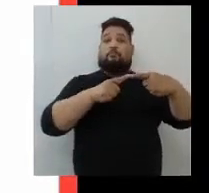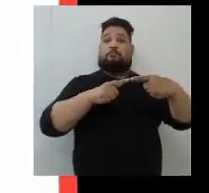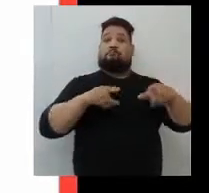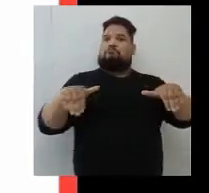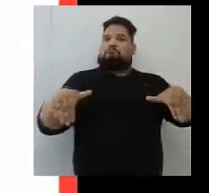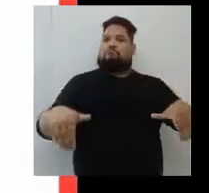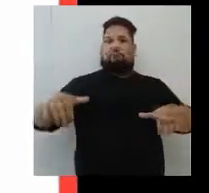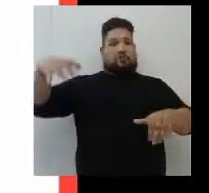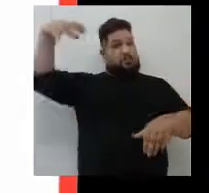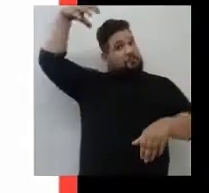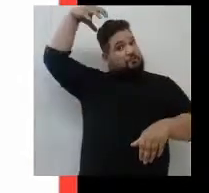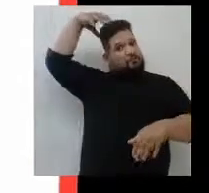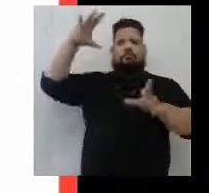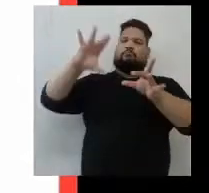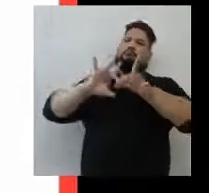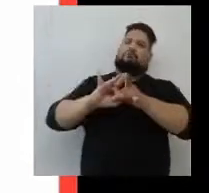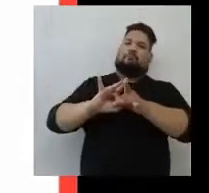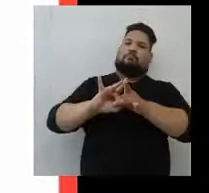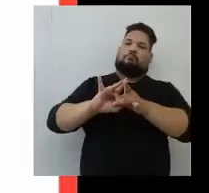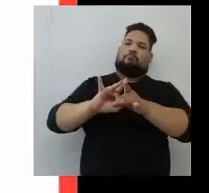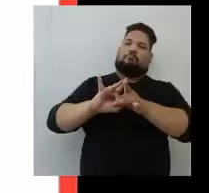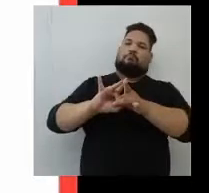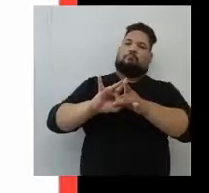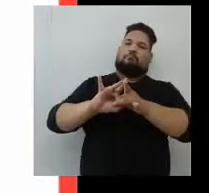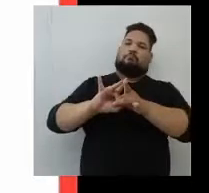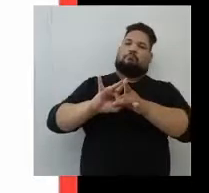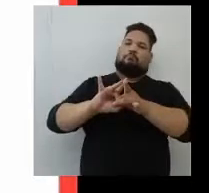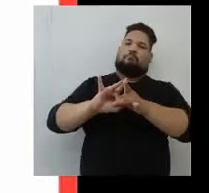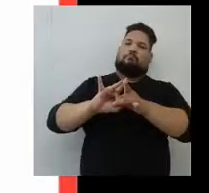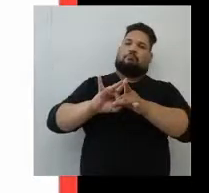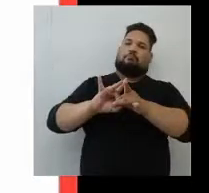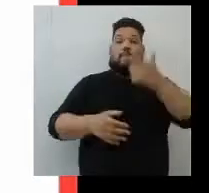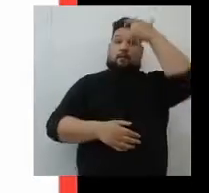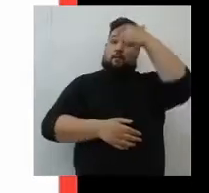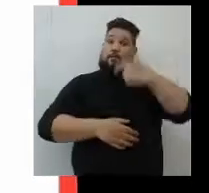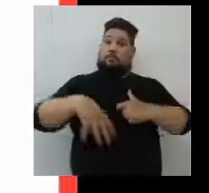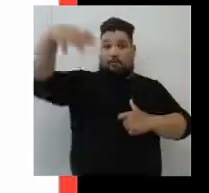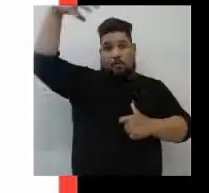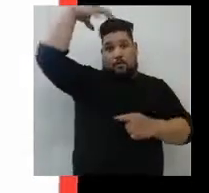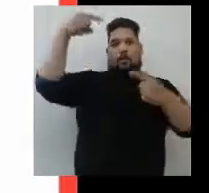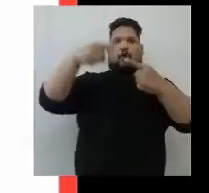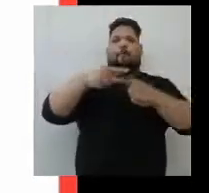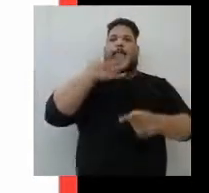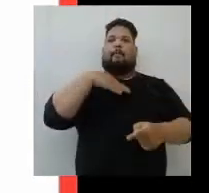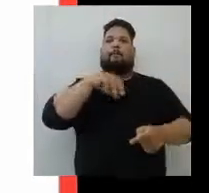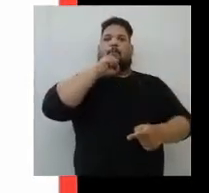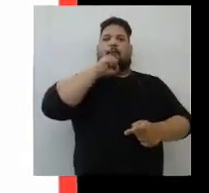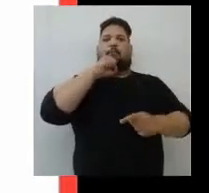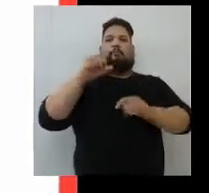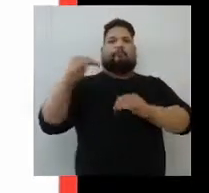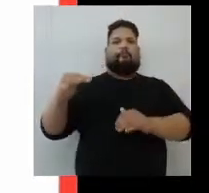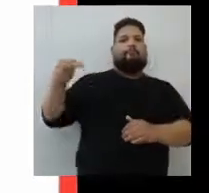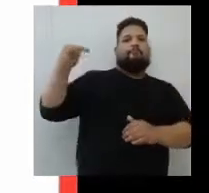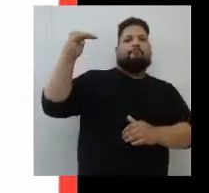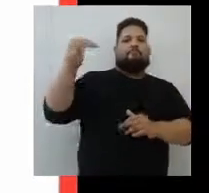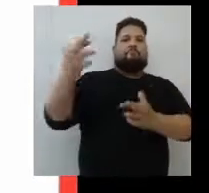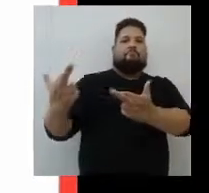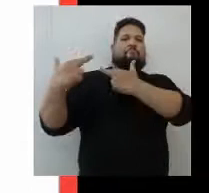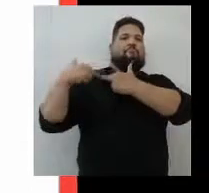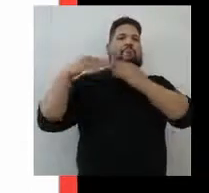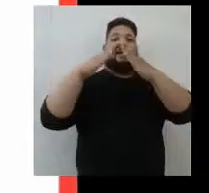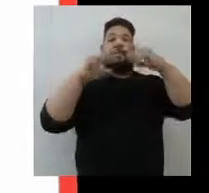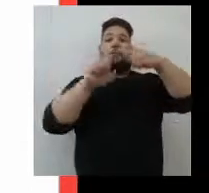linhas gerais, a permissão do monarca como patrono da igreja no Brasil de sugerir